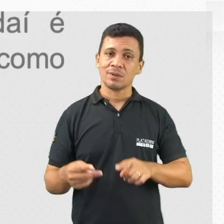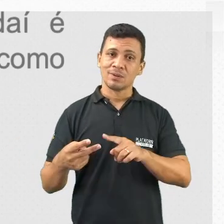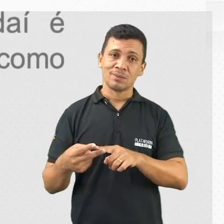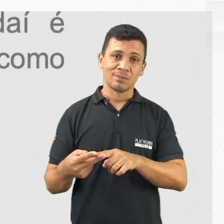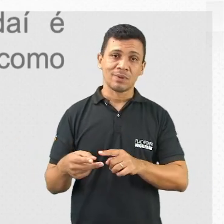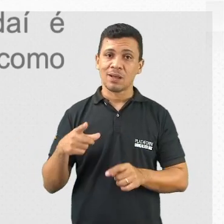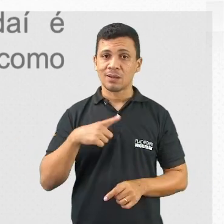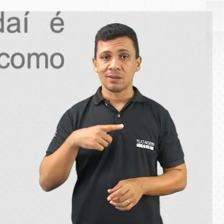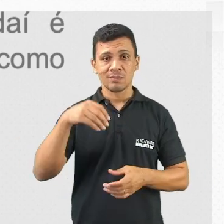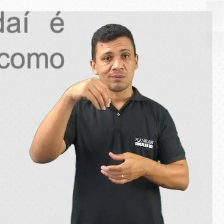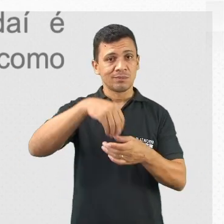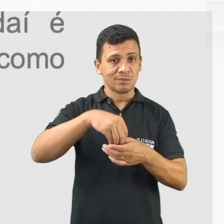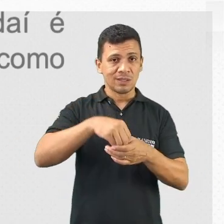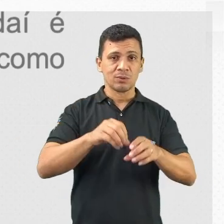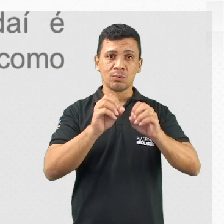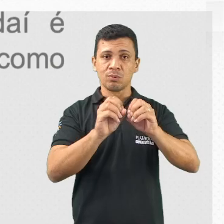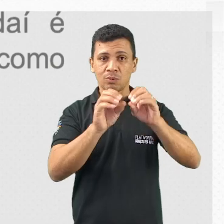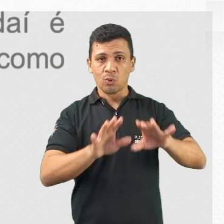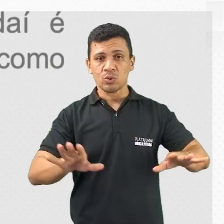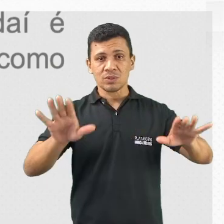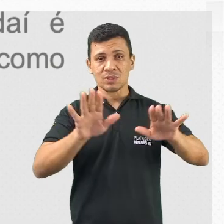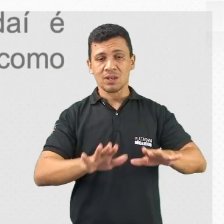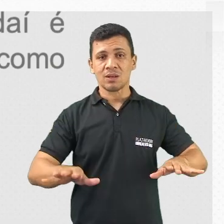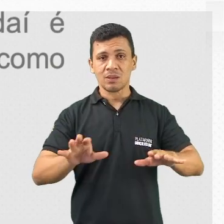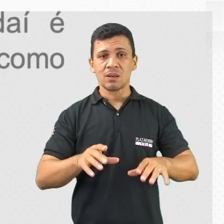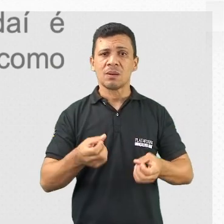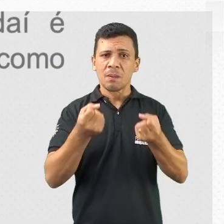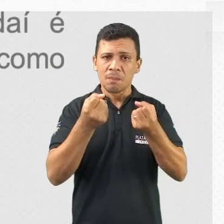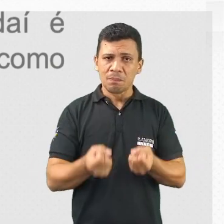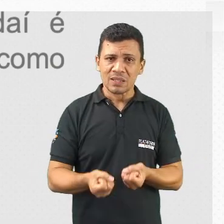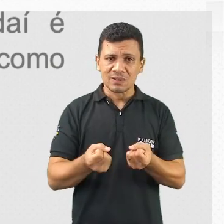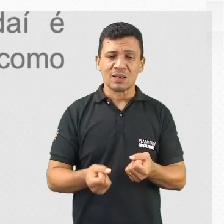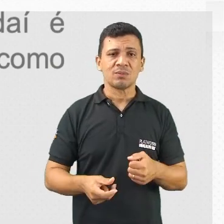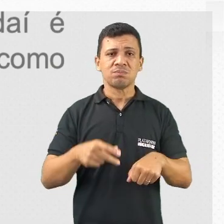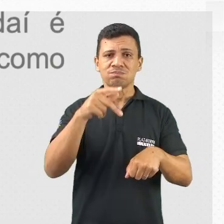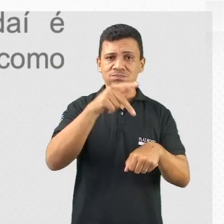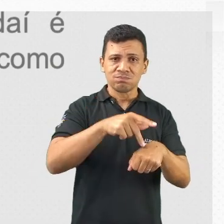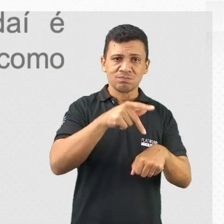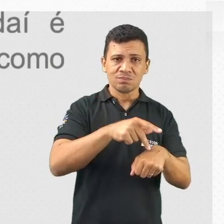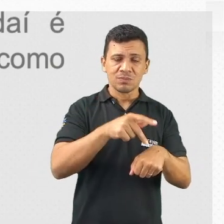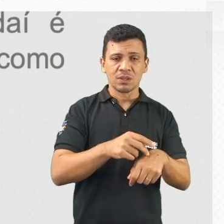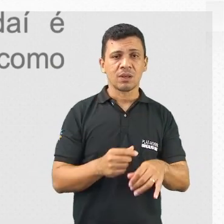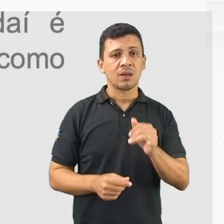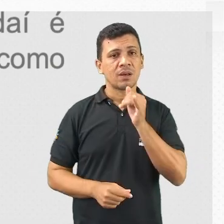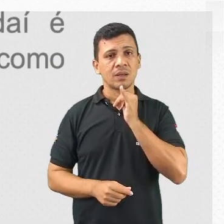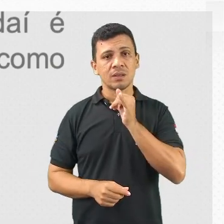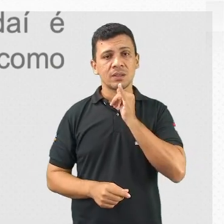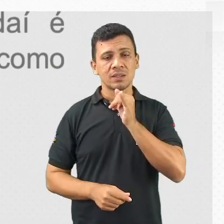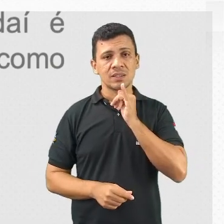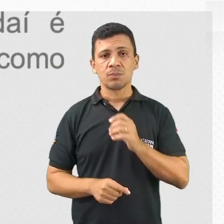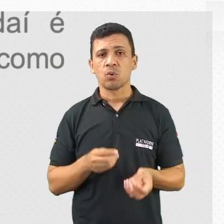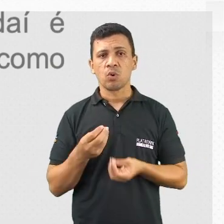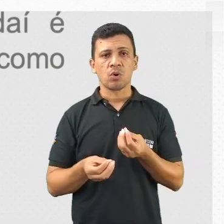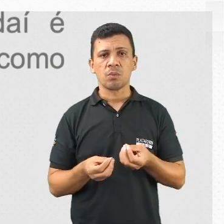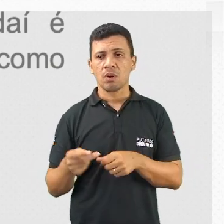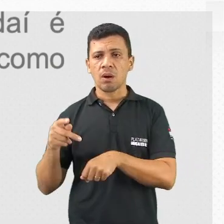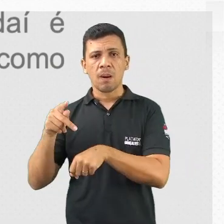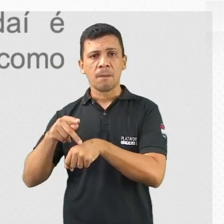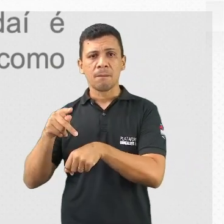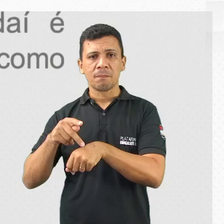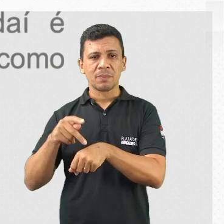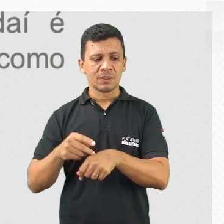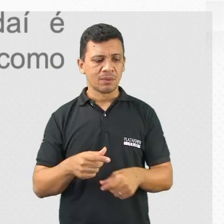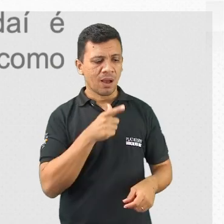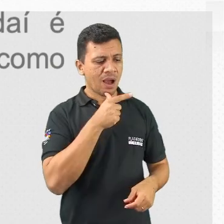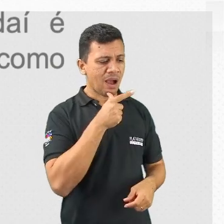dos oceanos, é o material mais rochoso e pesado da crosta. É o exemplo de uma bacia, gente. Se tu pega uma pedra e pega um isopor, tu joga